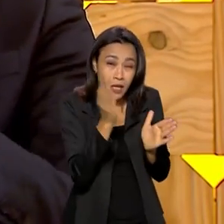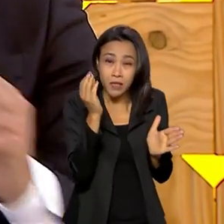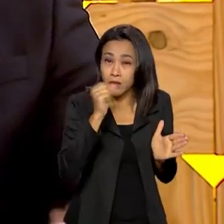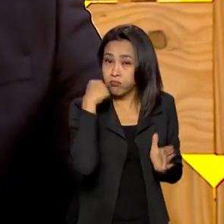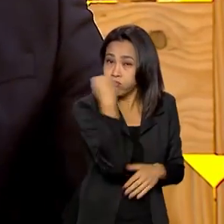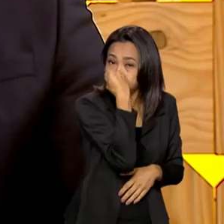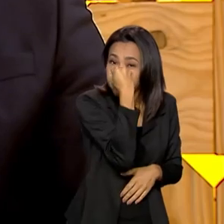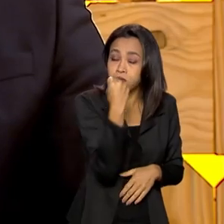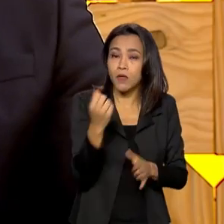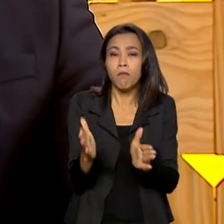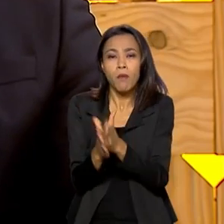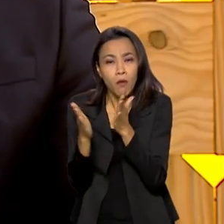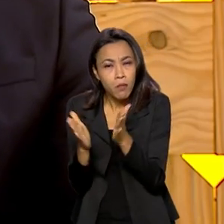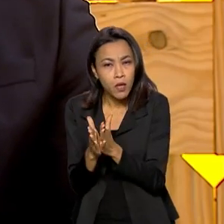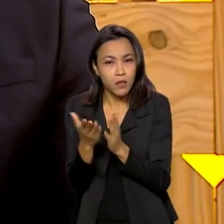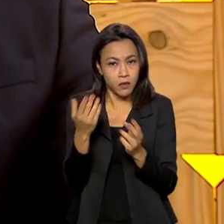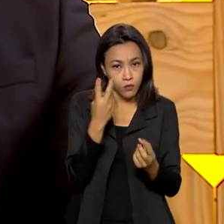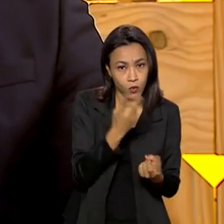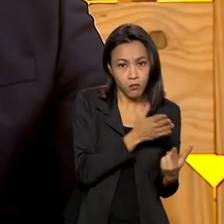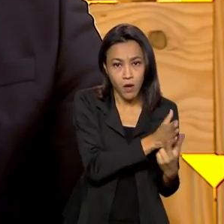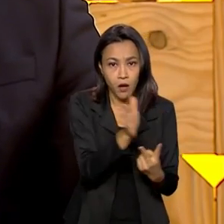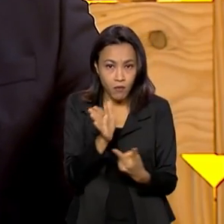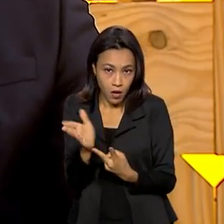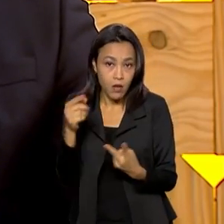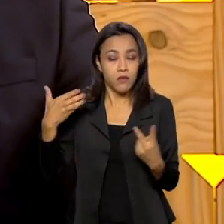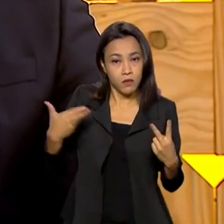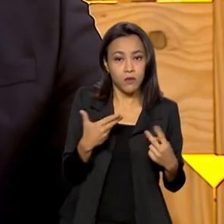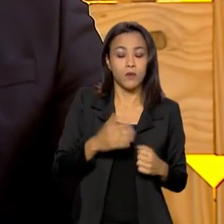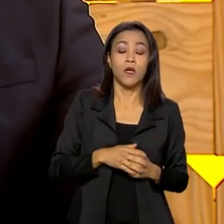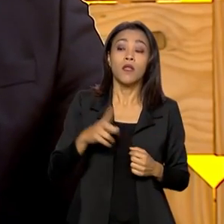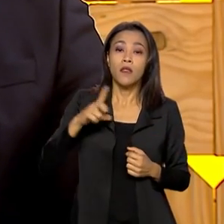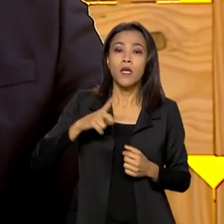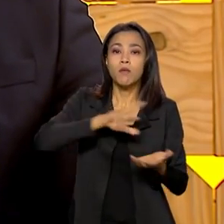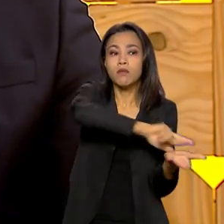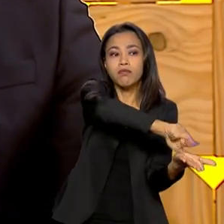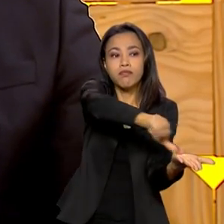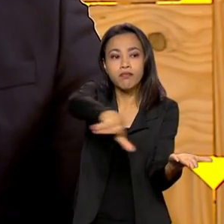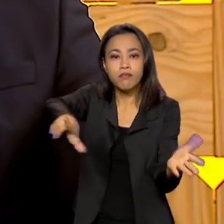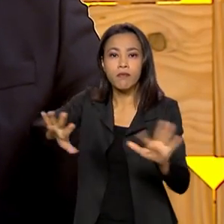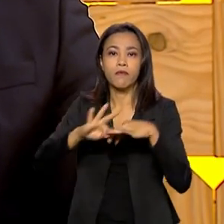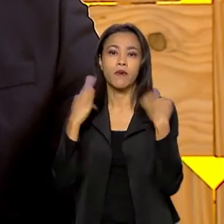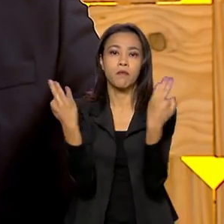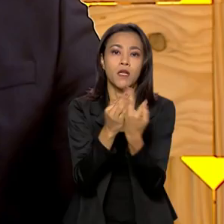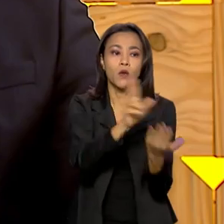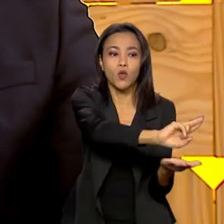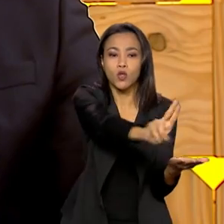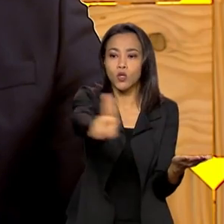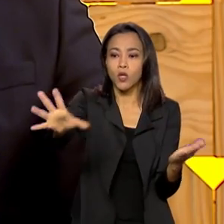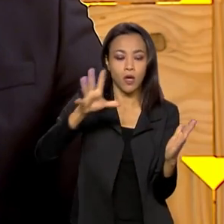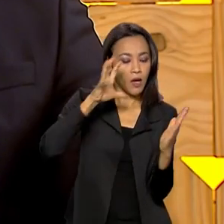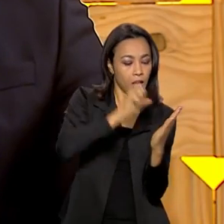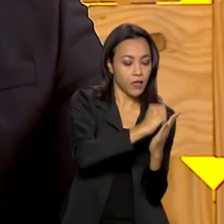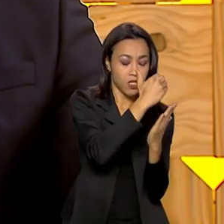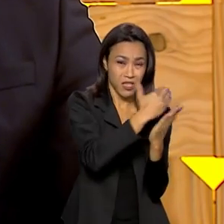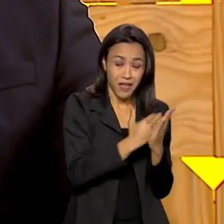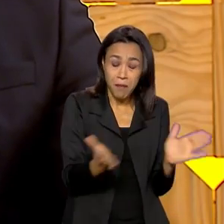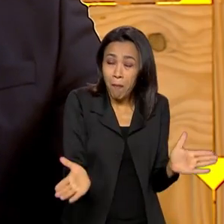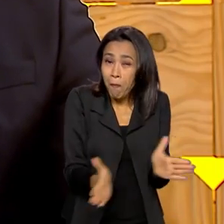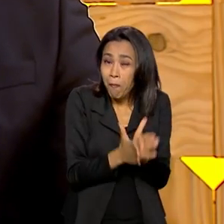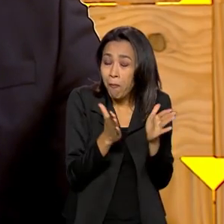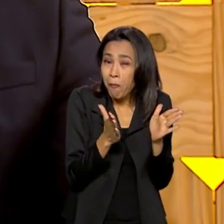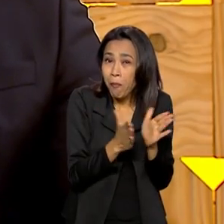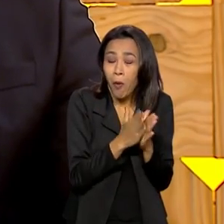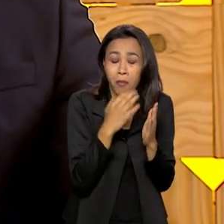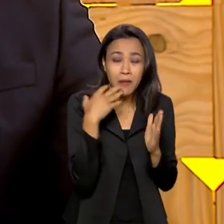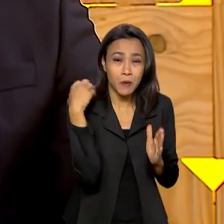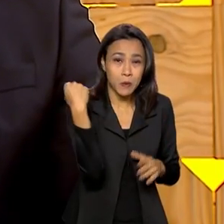isso Ministro é isso hoje nós temos todas as famílias cadastradas em a de pobreza extrema recebendo o